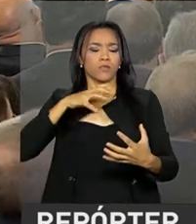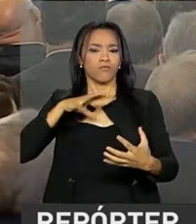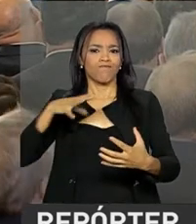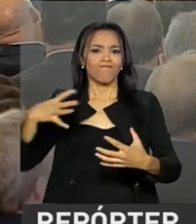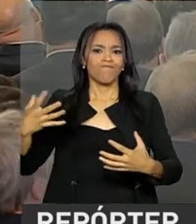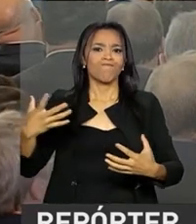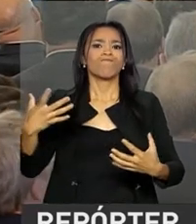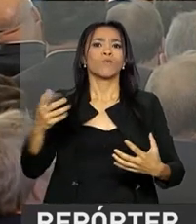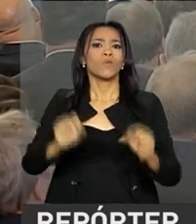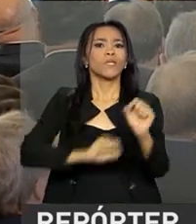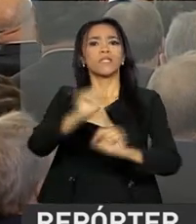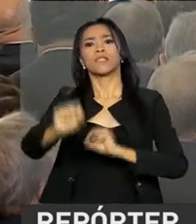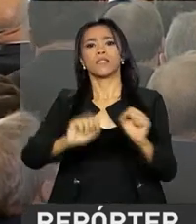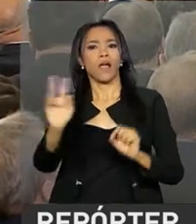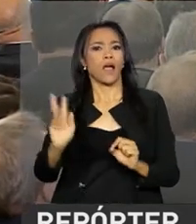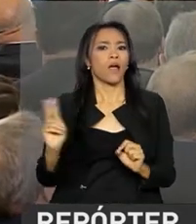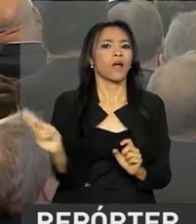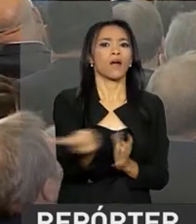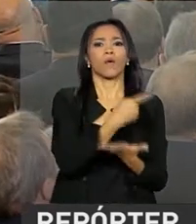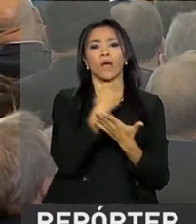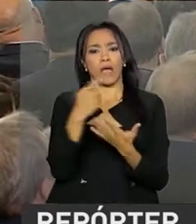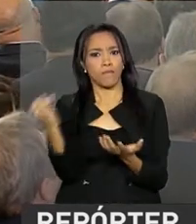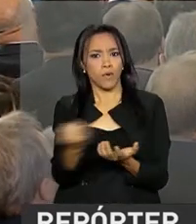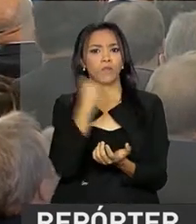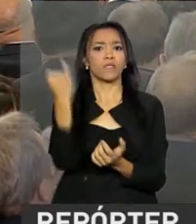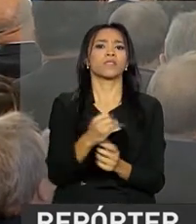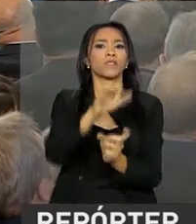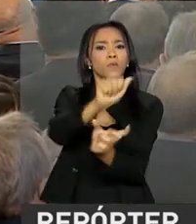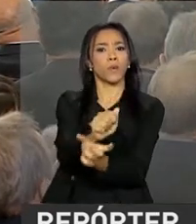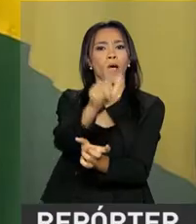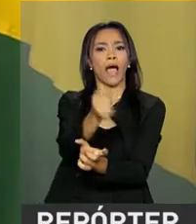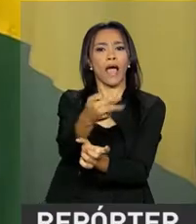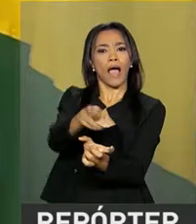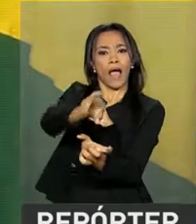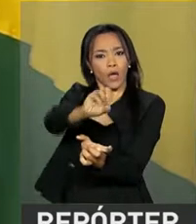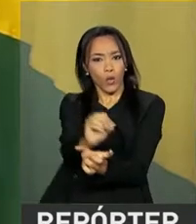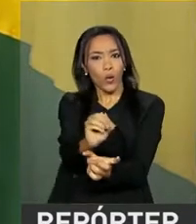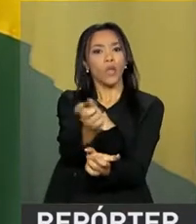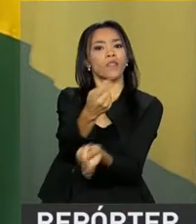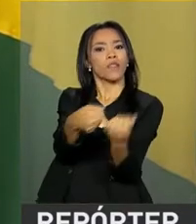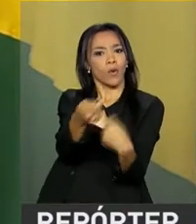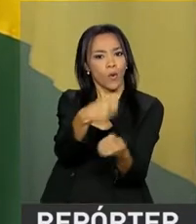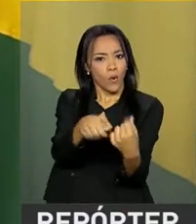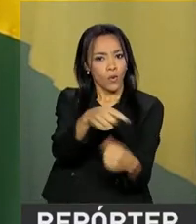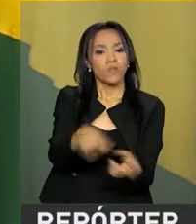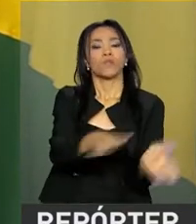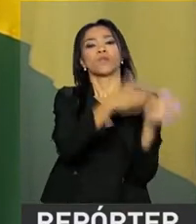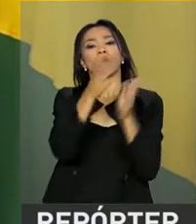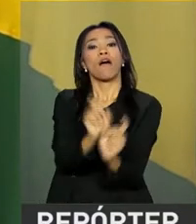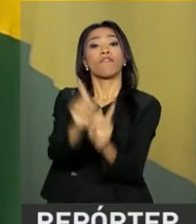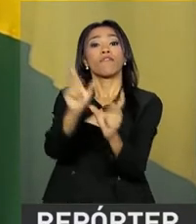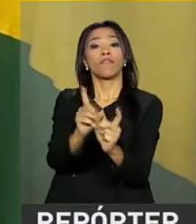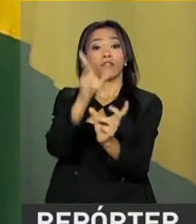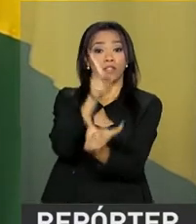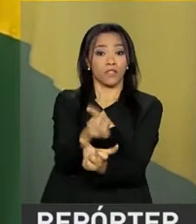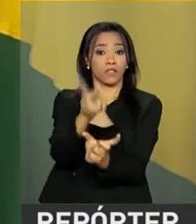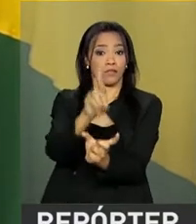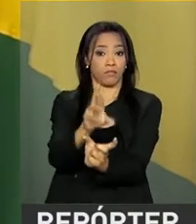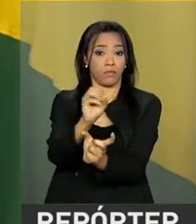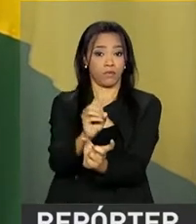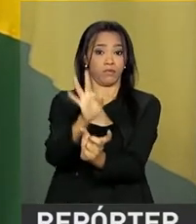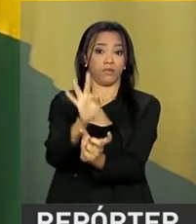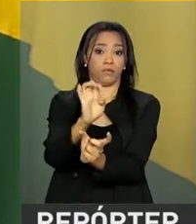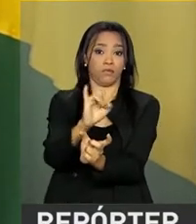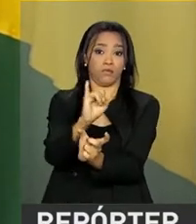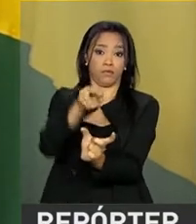carne nossos sentimentos a importância do agronegócio brasileiro da exportação de proteína animal todos os livros isso